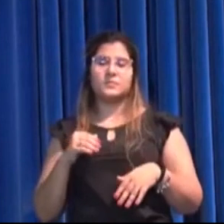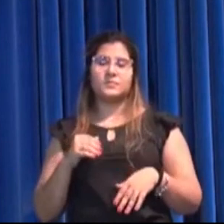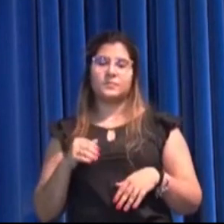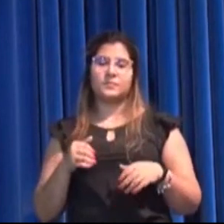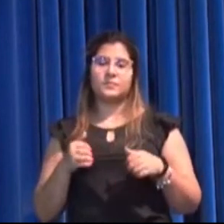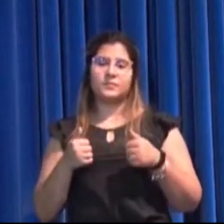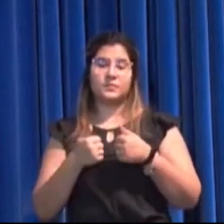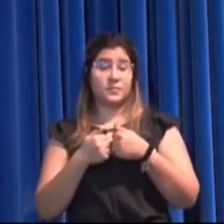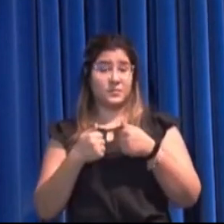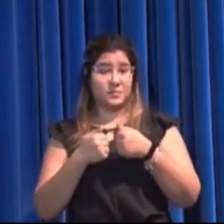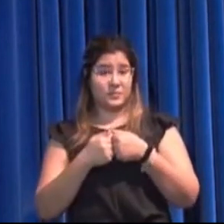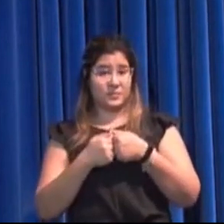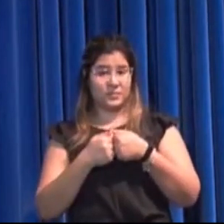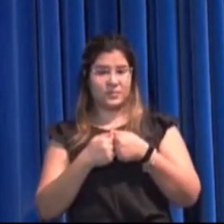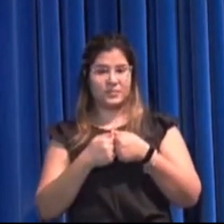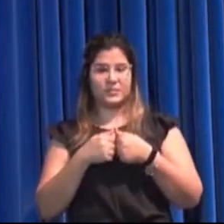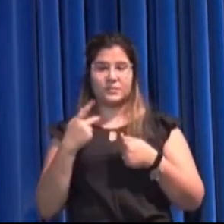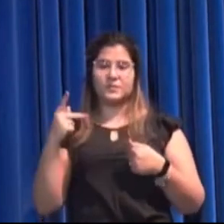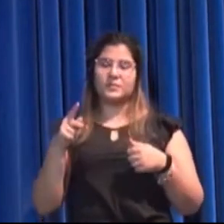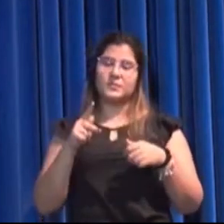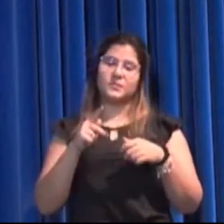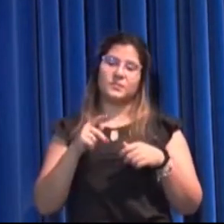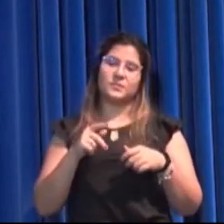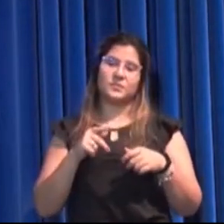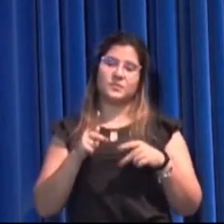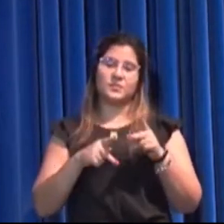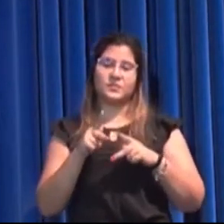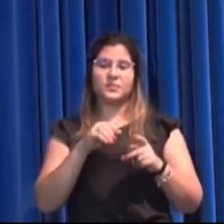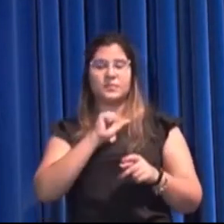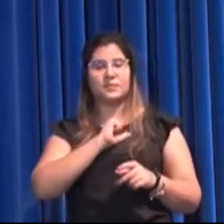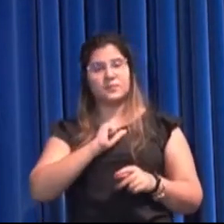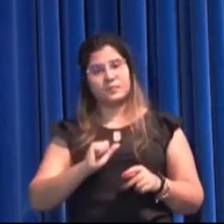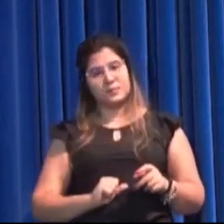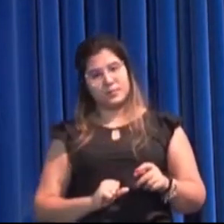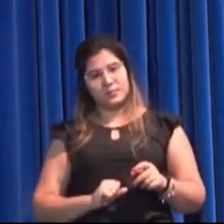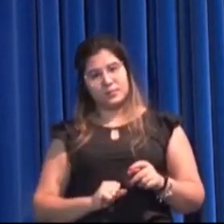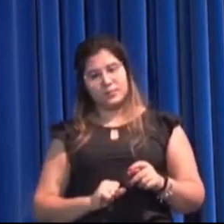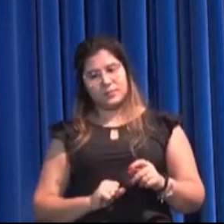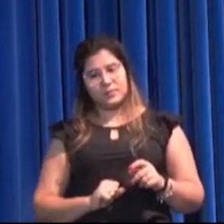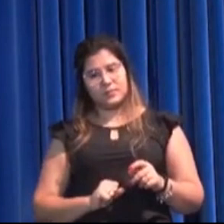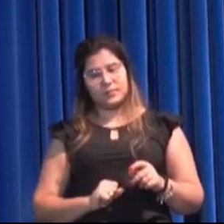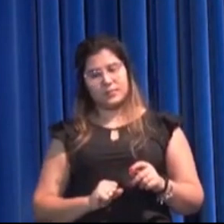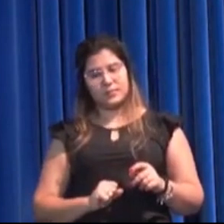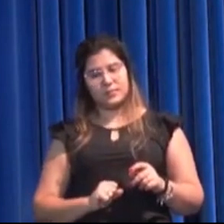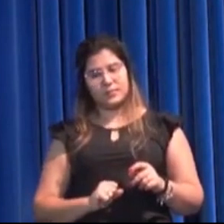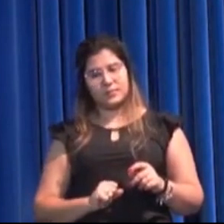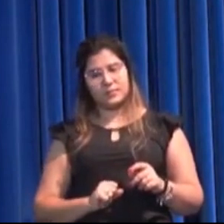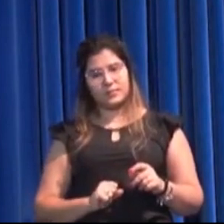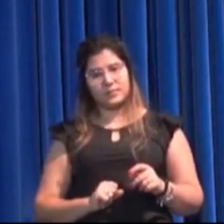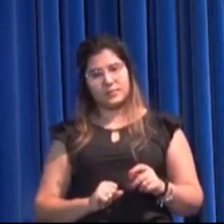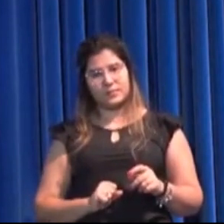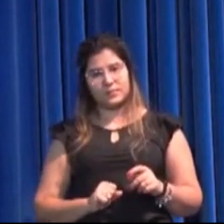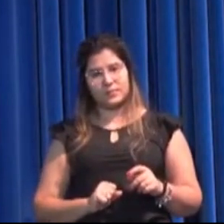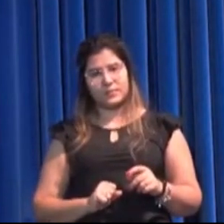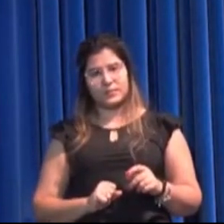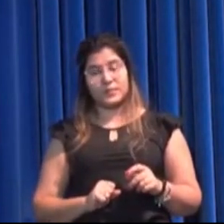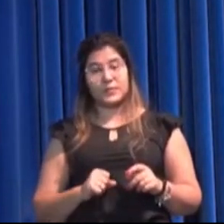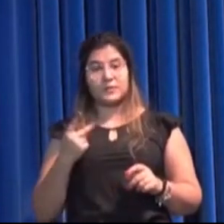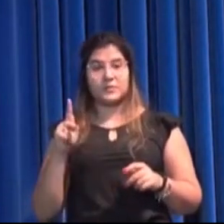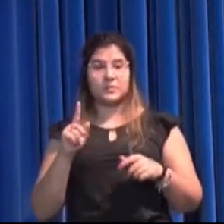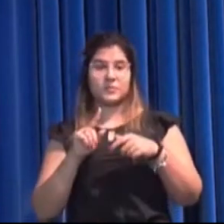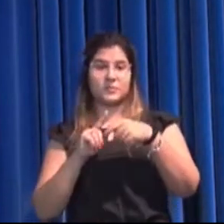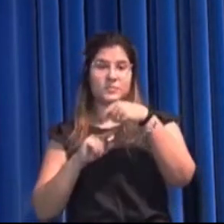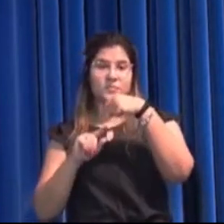do teu poder, os teus sacerdotes, ó Senhor Deus, se revistam de salvação e os teus santos